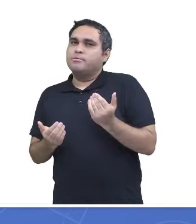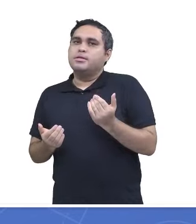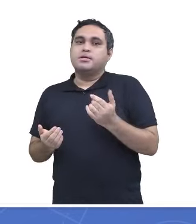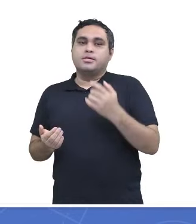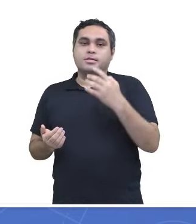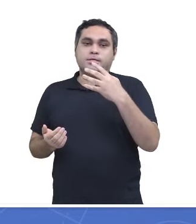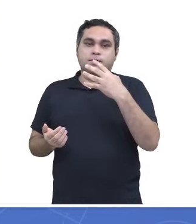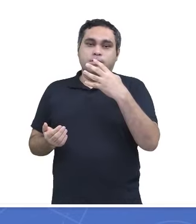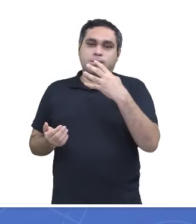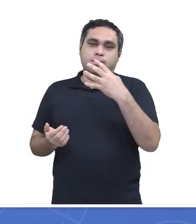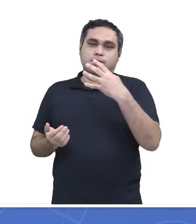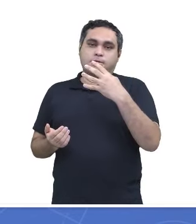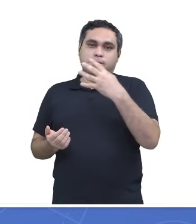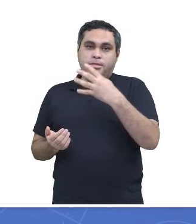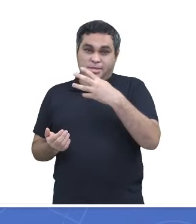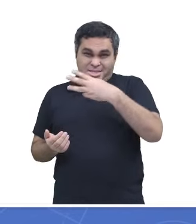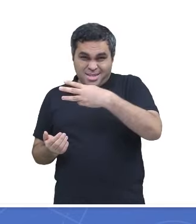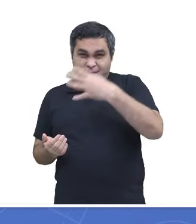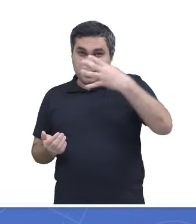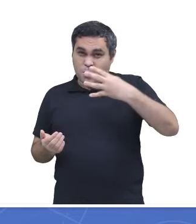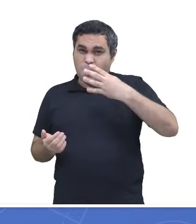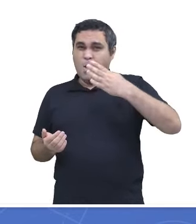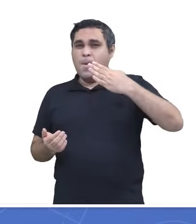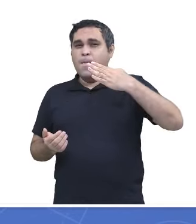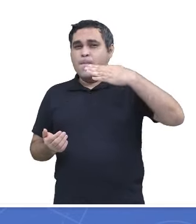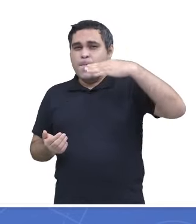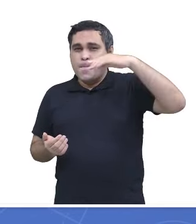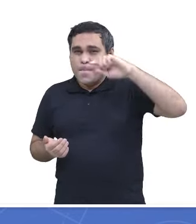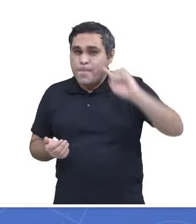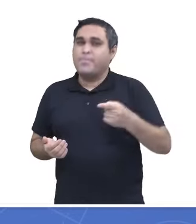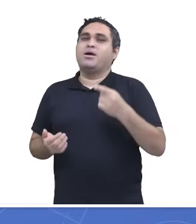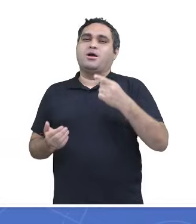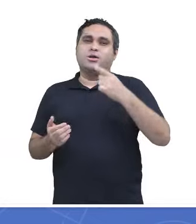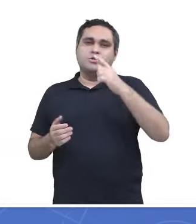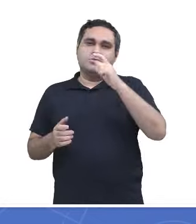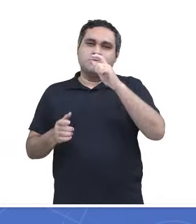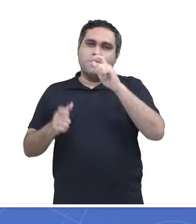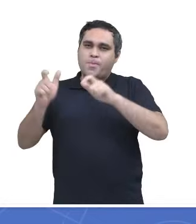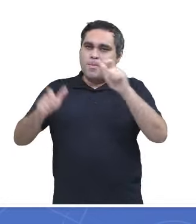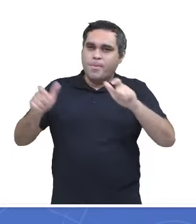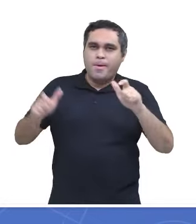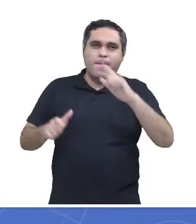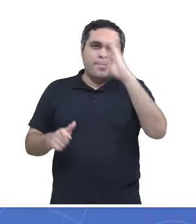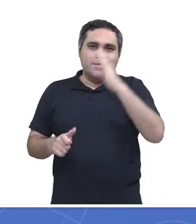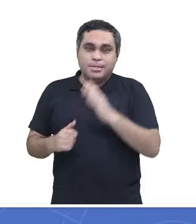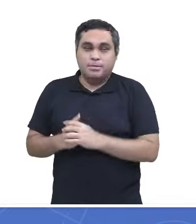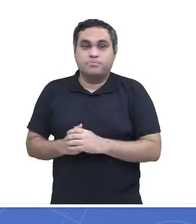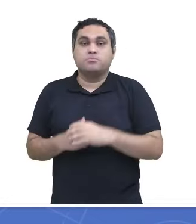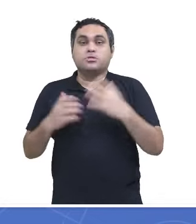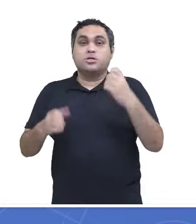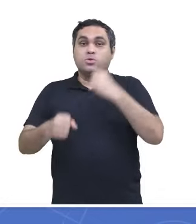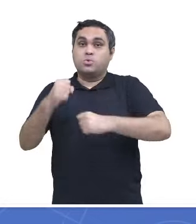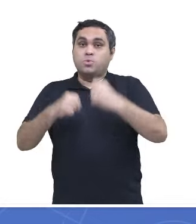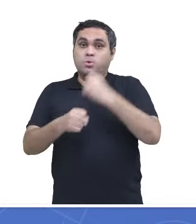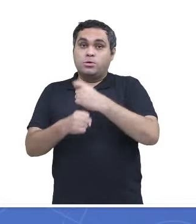jovem do Brasil. E, em 2002, eles representavam